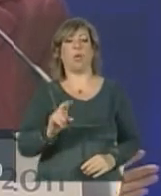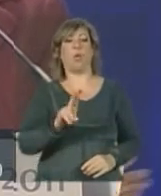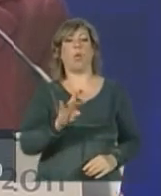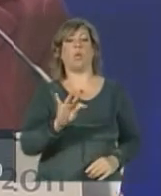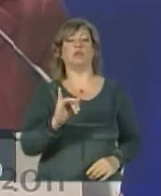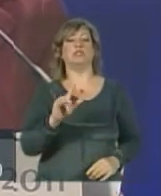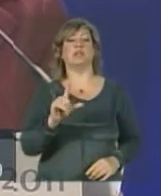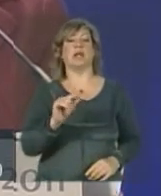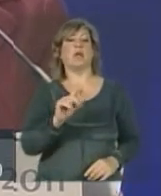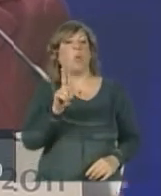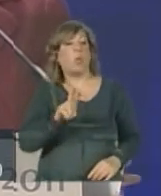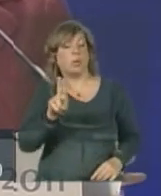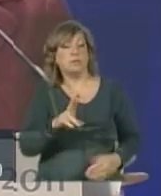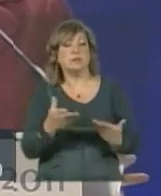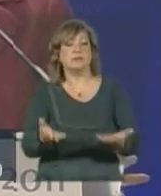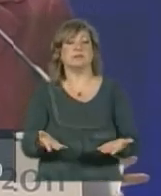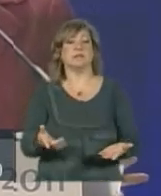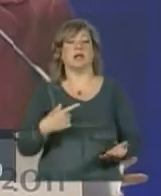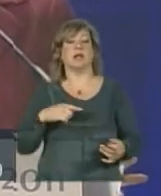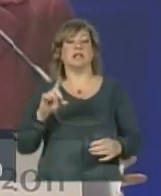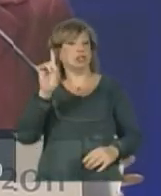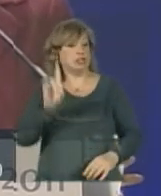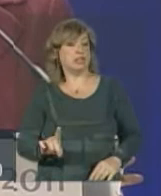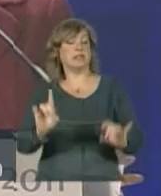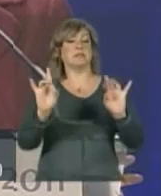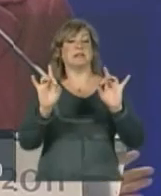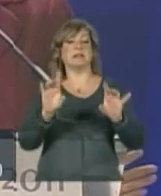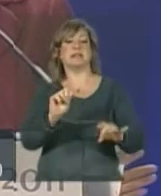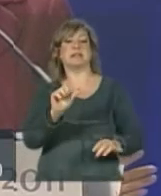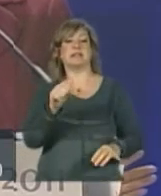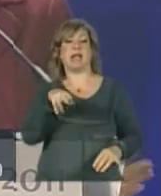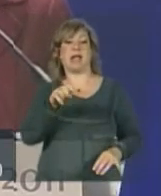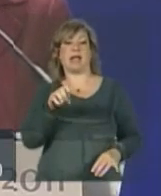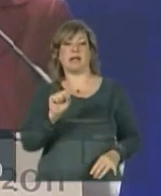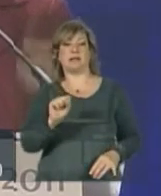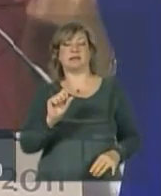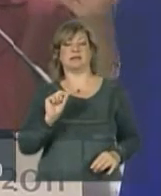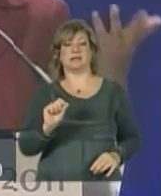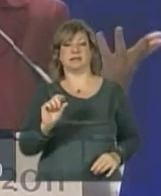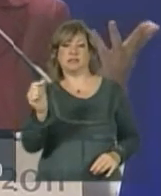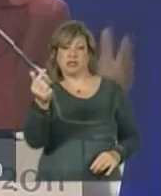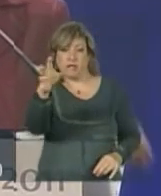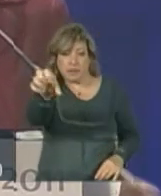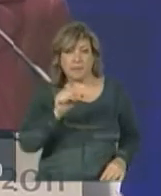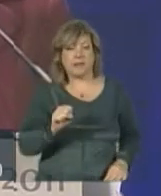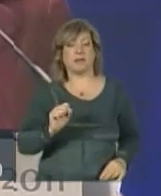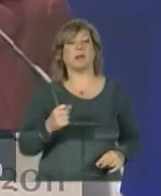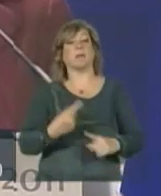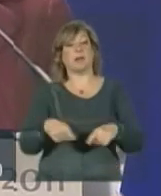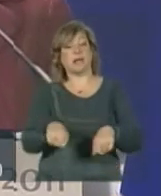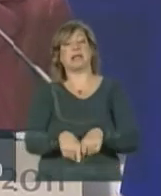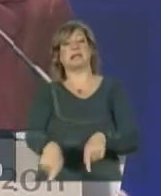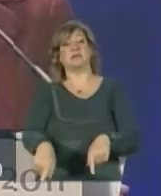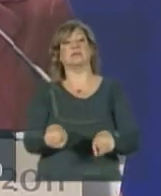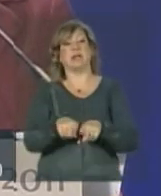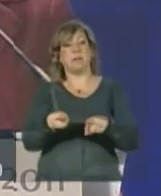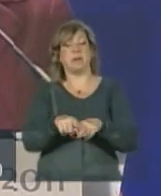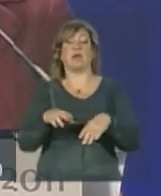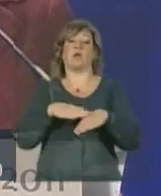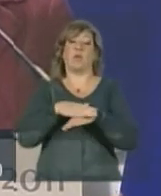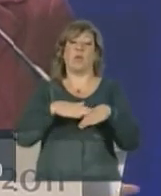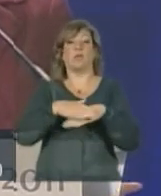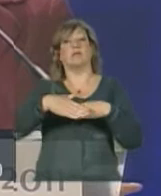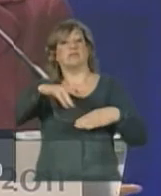a proposta de utilização dos direitos especiais de saques, que também ficaram para ser discutidos num segundo momento,